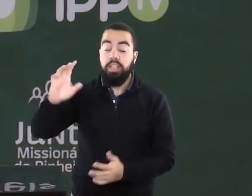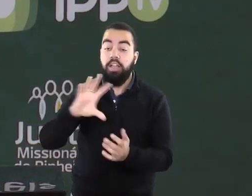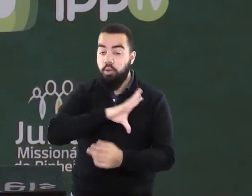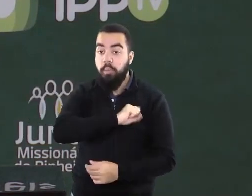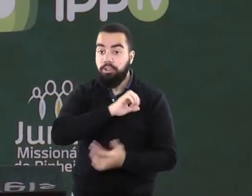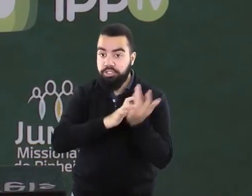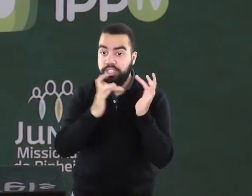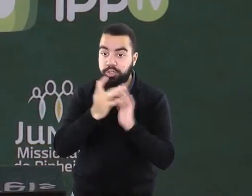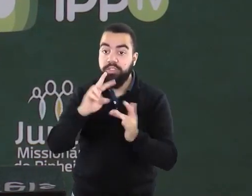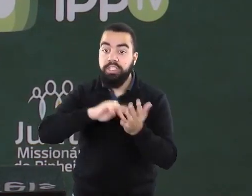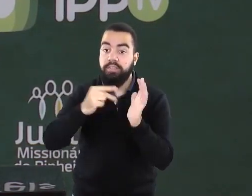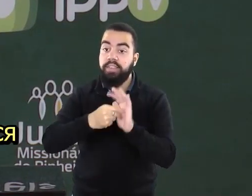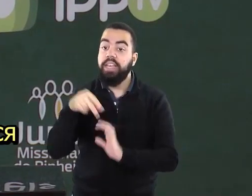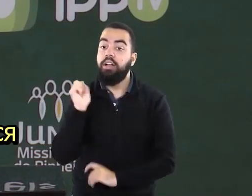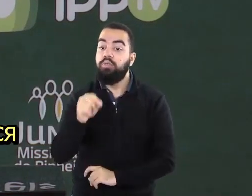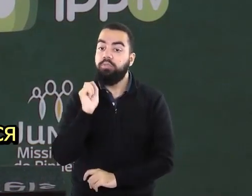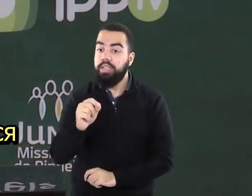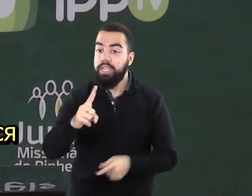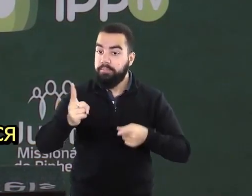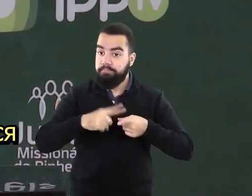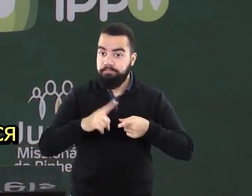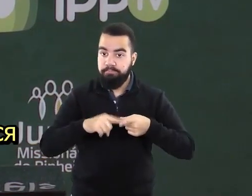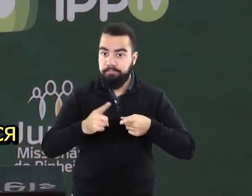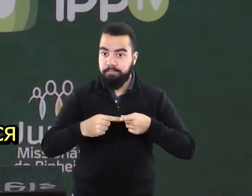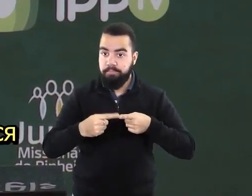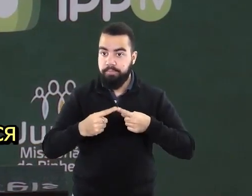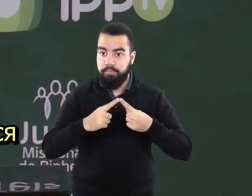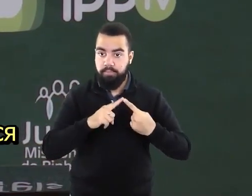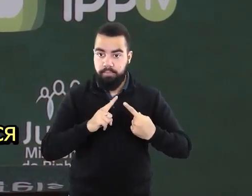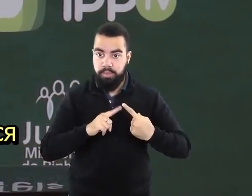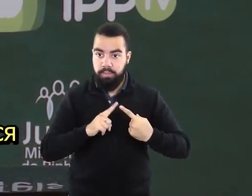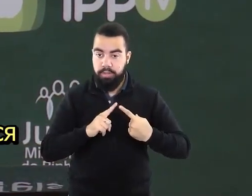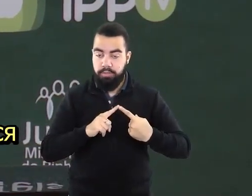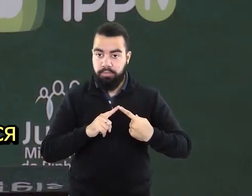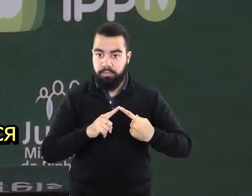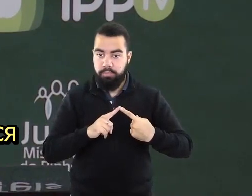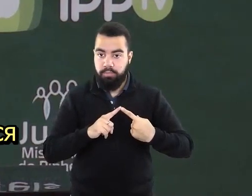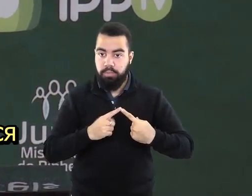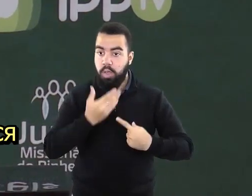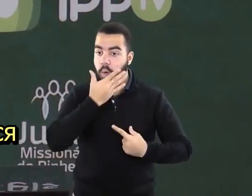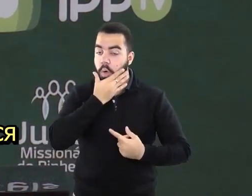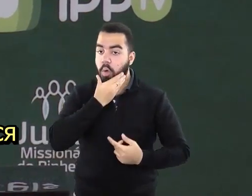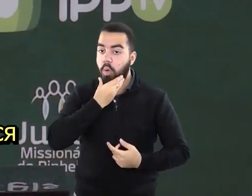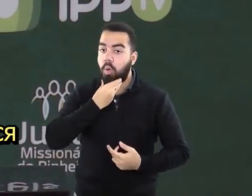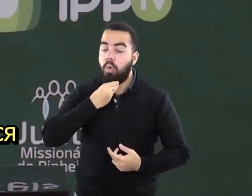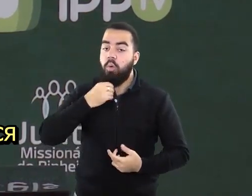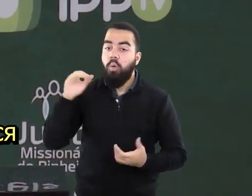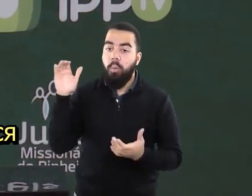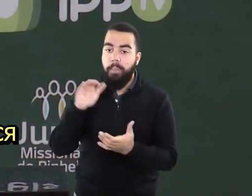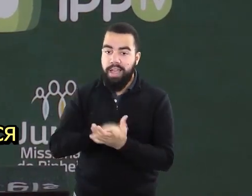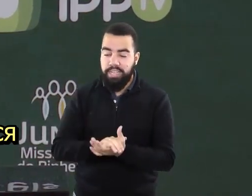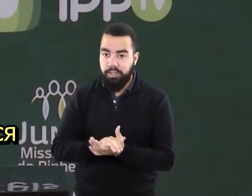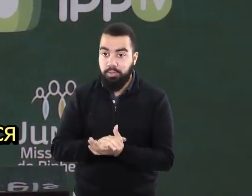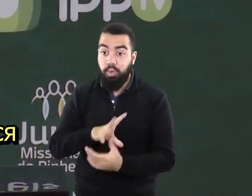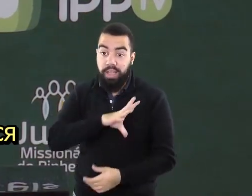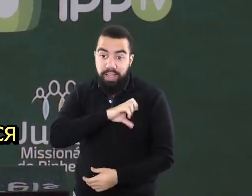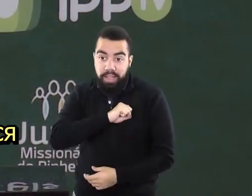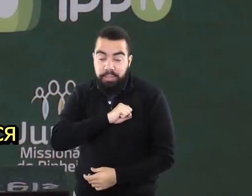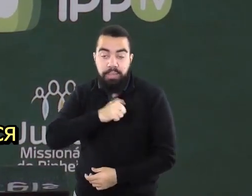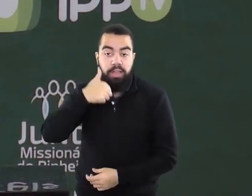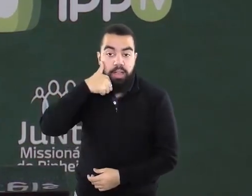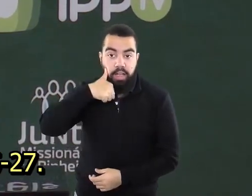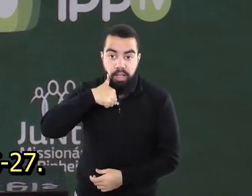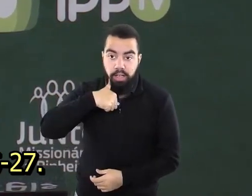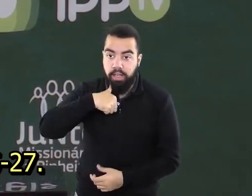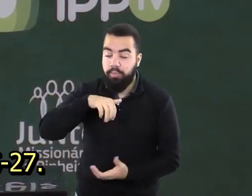Esse amor implica em três coisas. Primeiro, o marido, ao amar a sua mulher, ele cuida da vida espiritual da sua